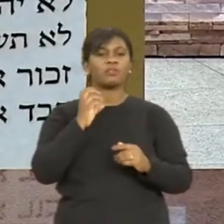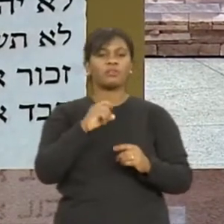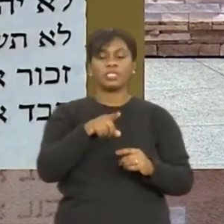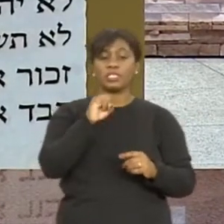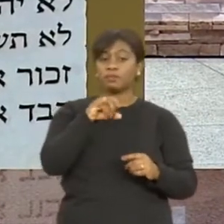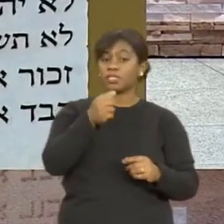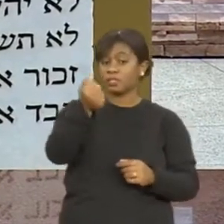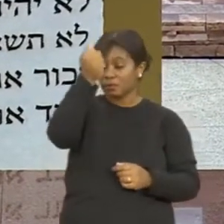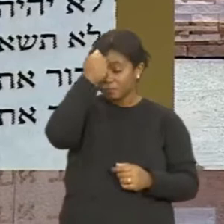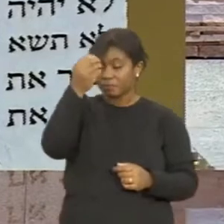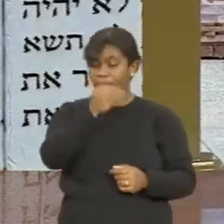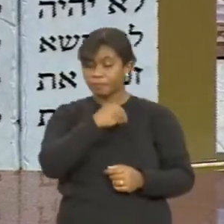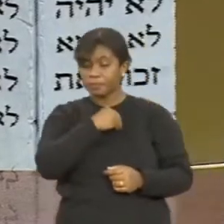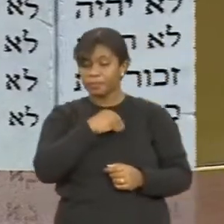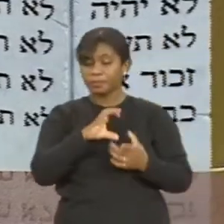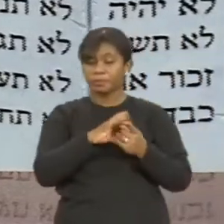dele.